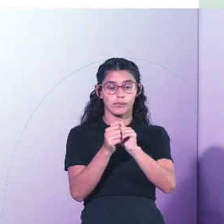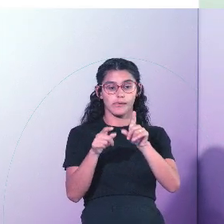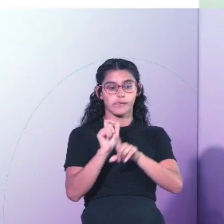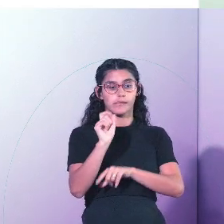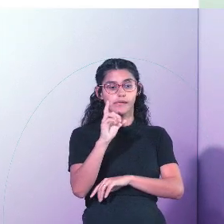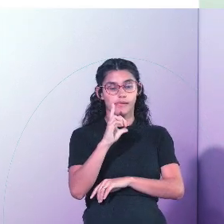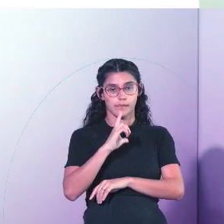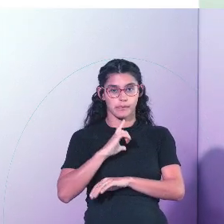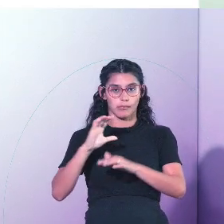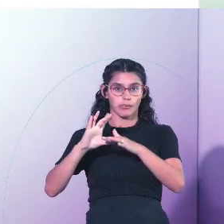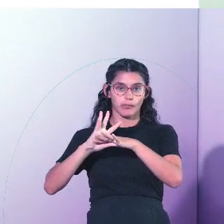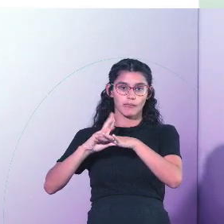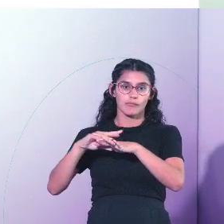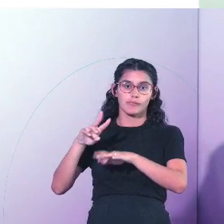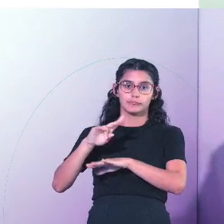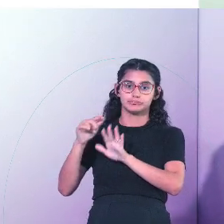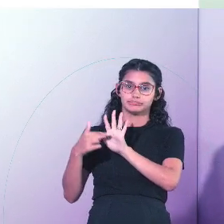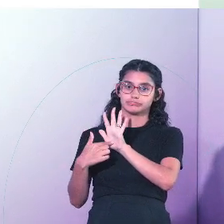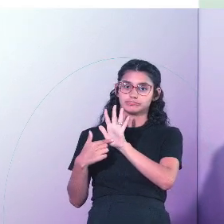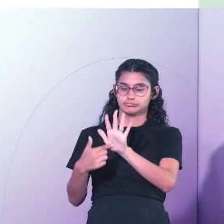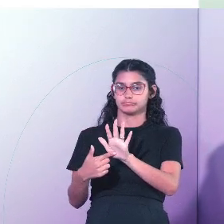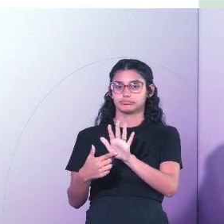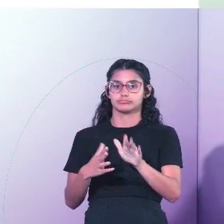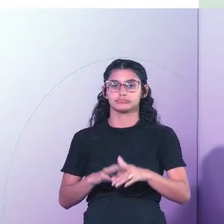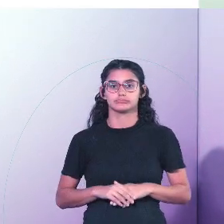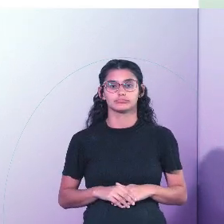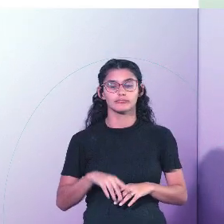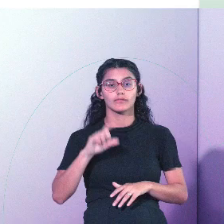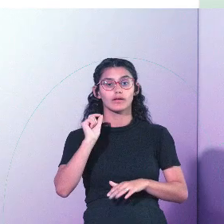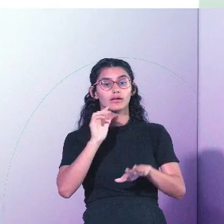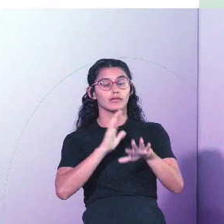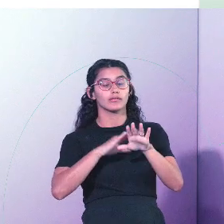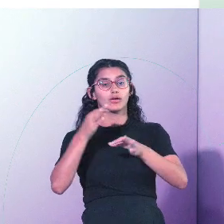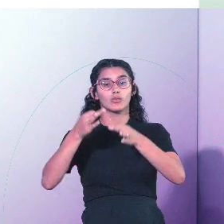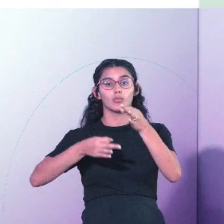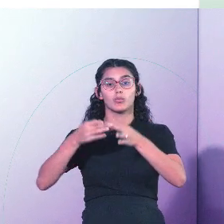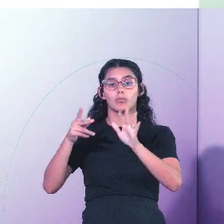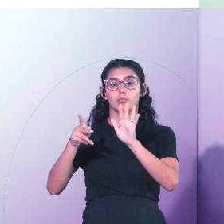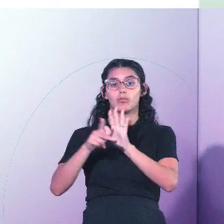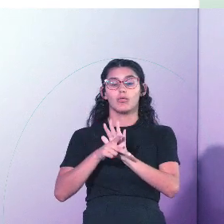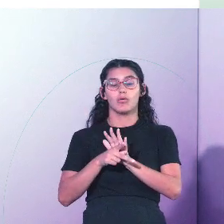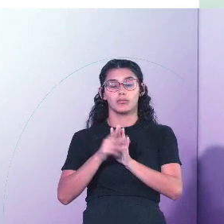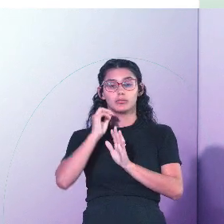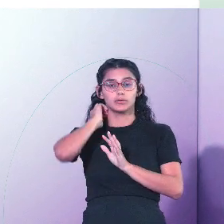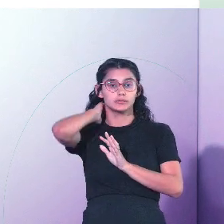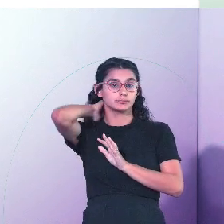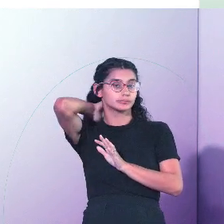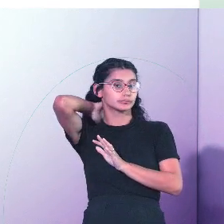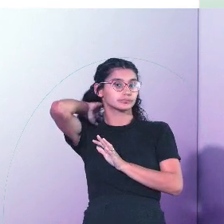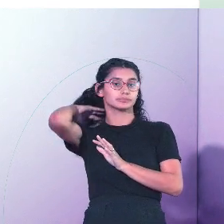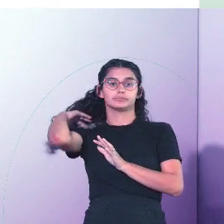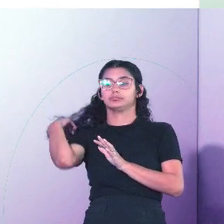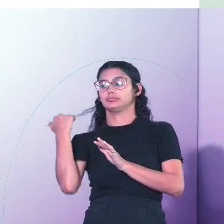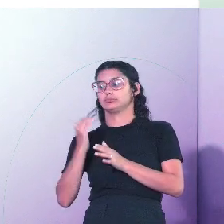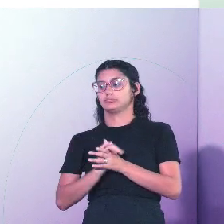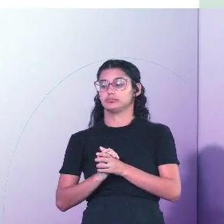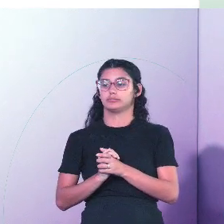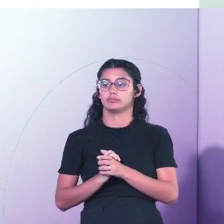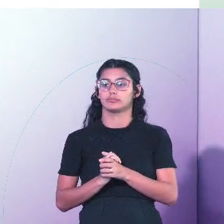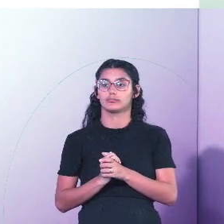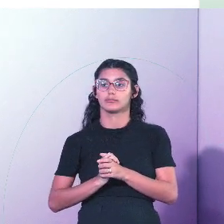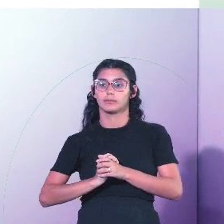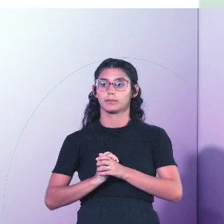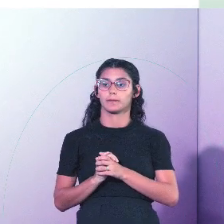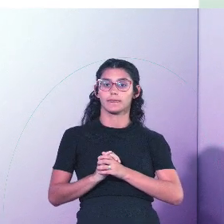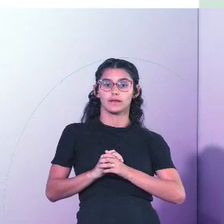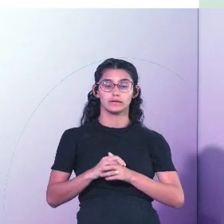tenho uma doença que não tem tratamento, tá? Quem faz esse julgamento, né? Quem faz o julgamento